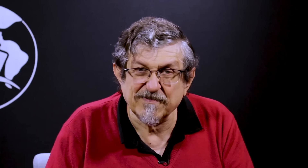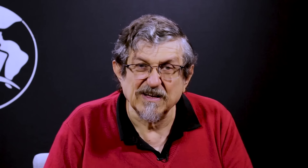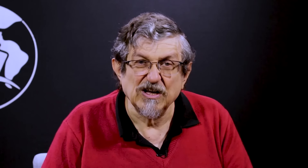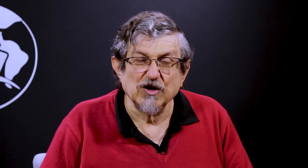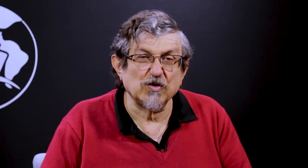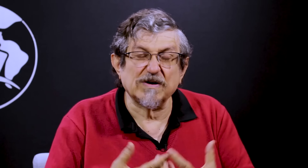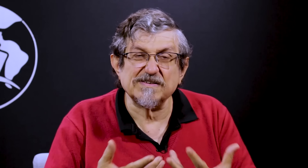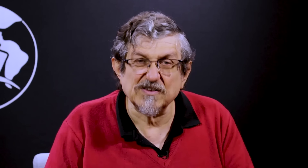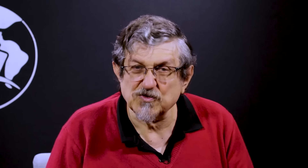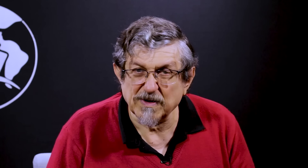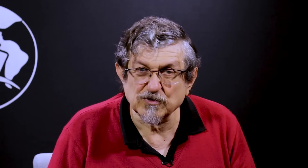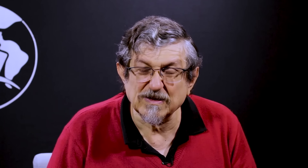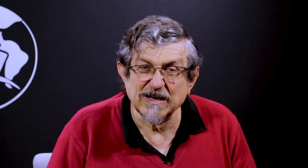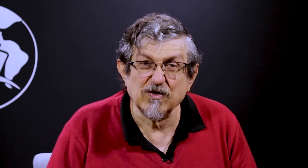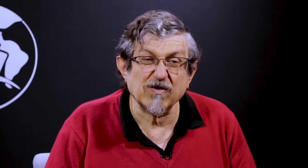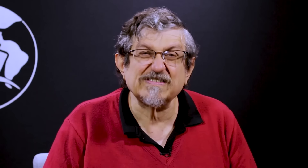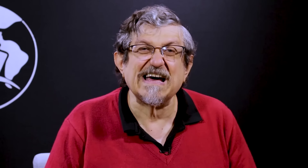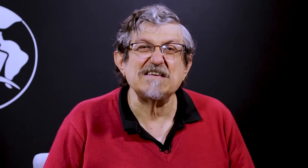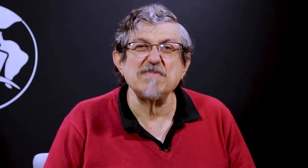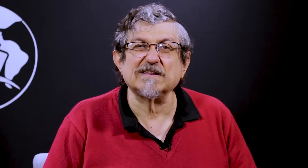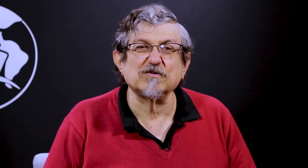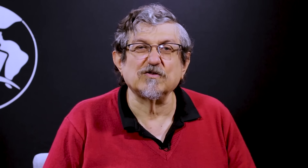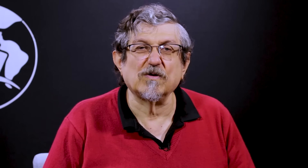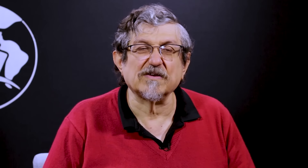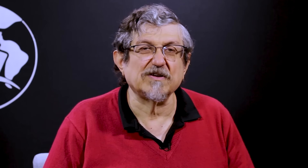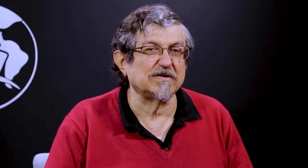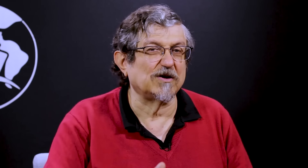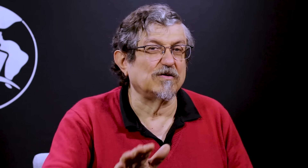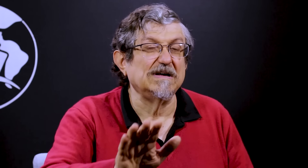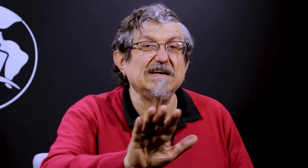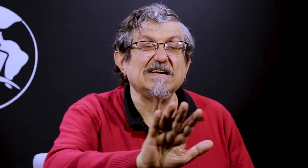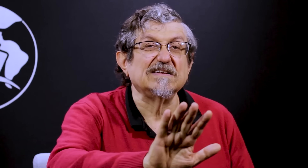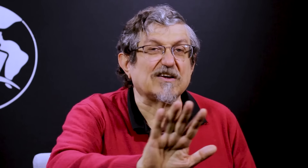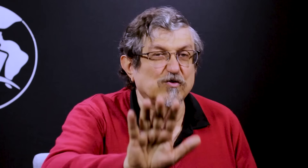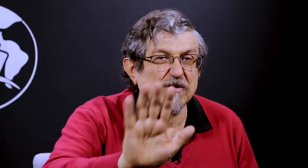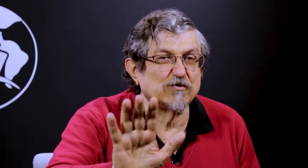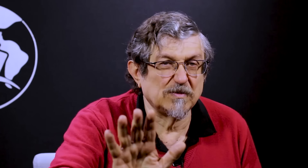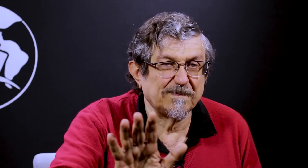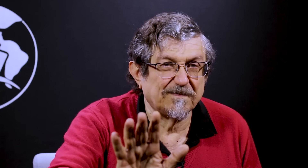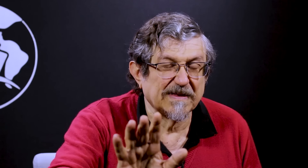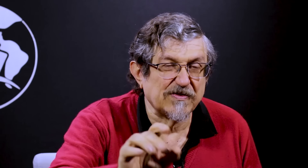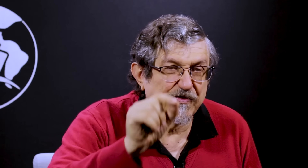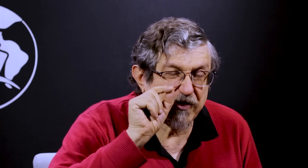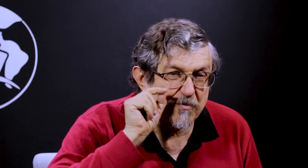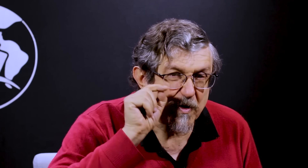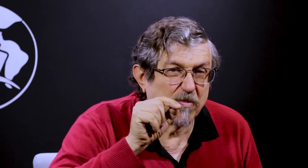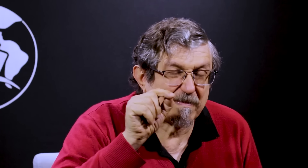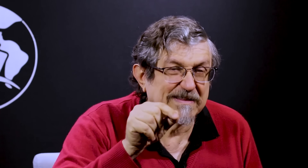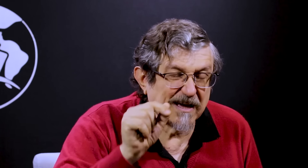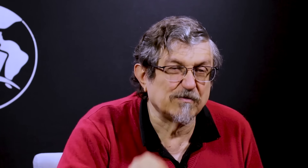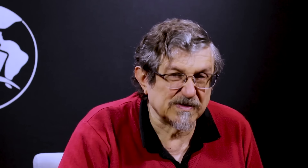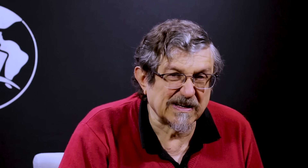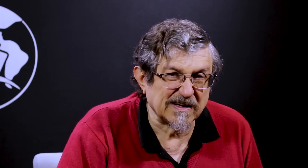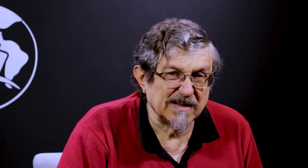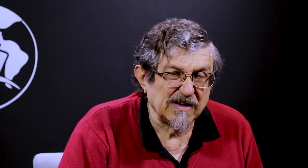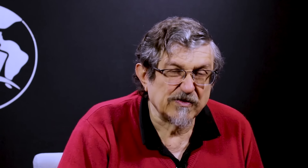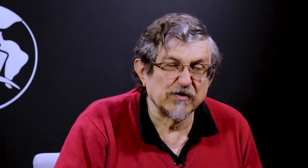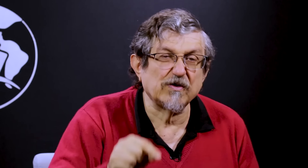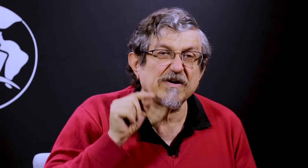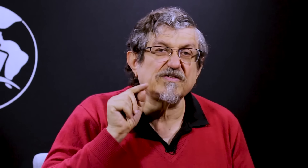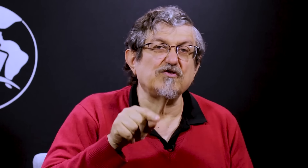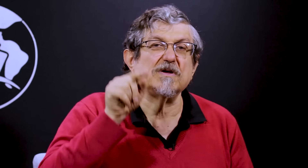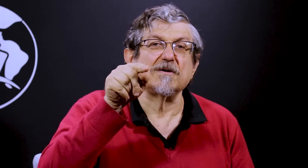raiva todo ressentimento tudo aquilo que você alimenta no seu coração então Das duas uma se o problema tá em você